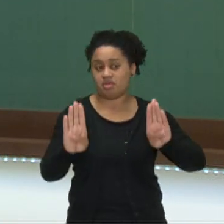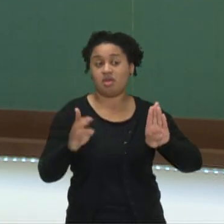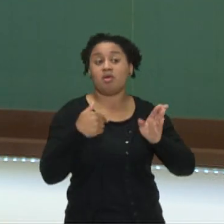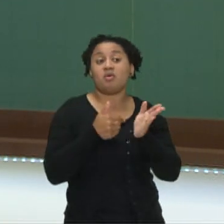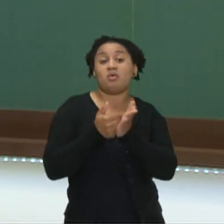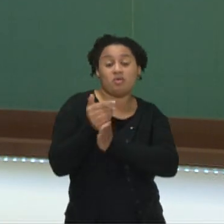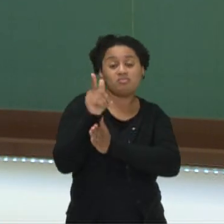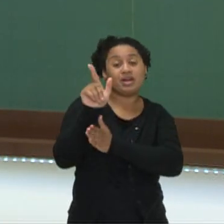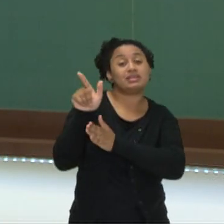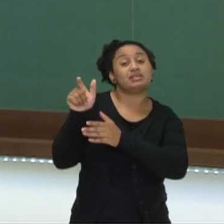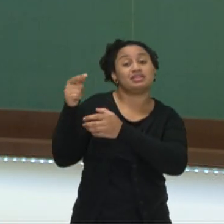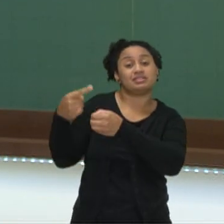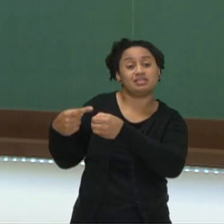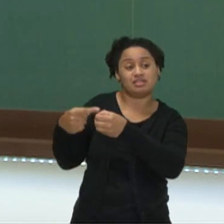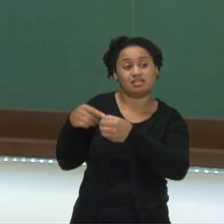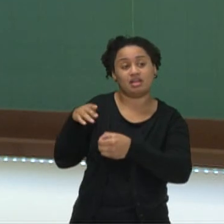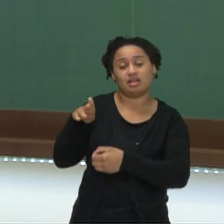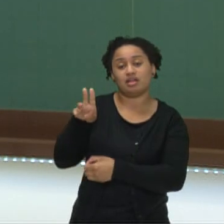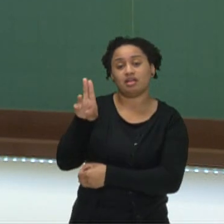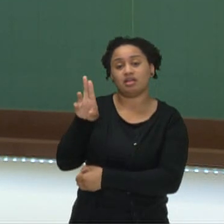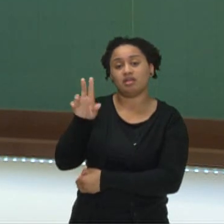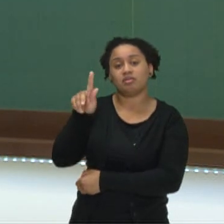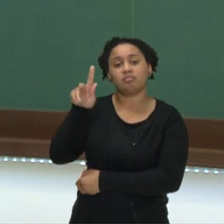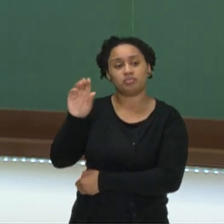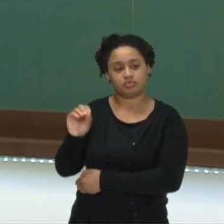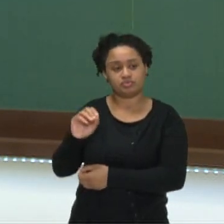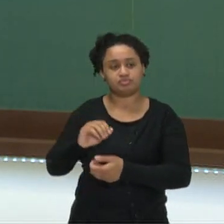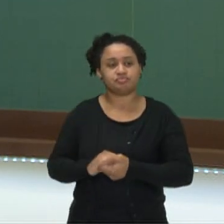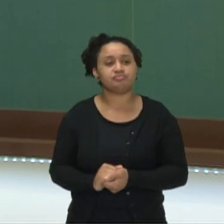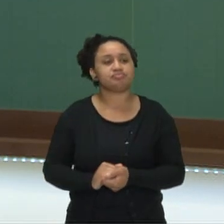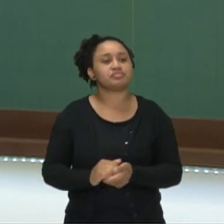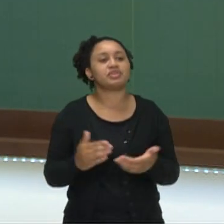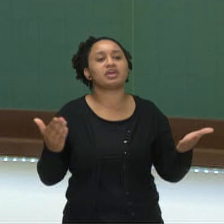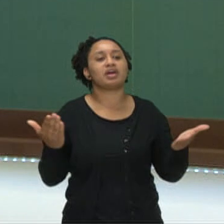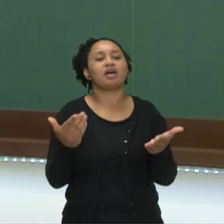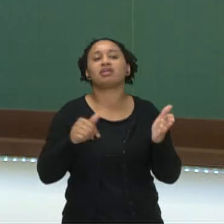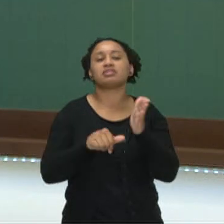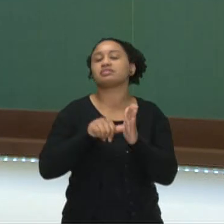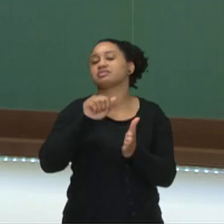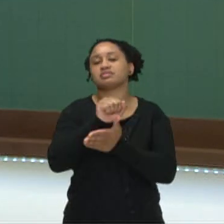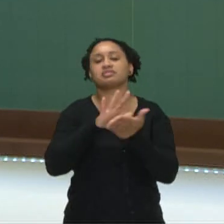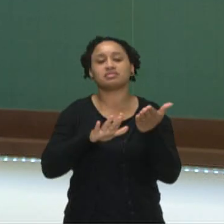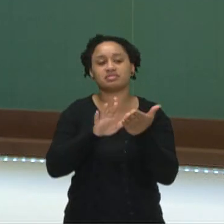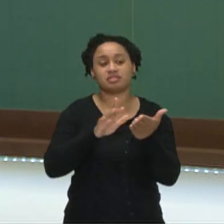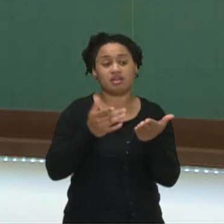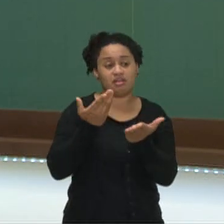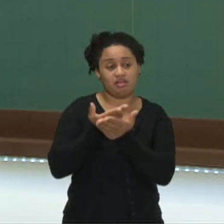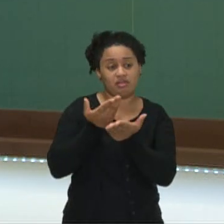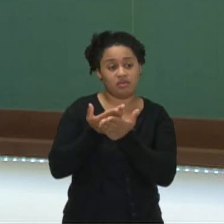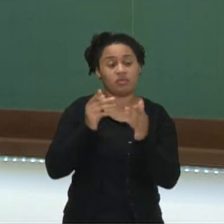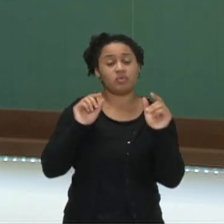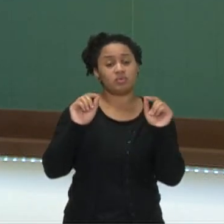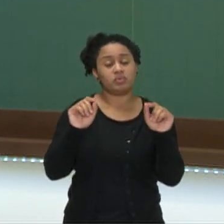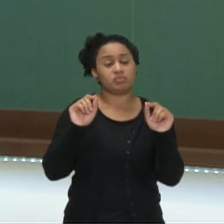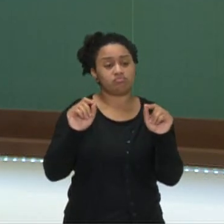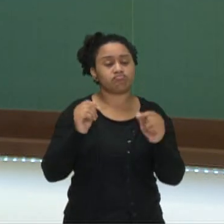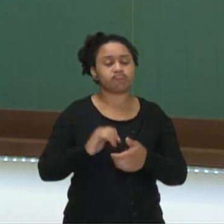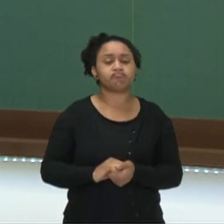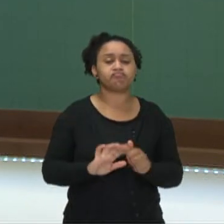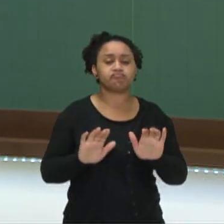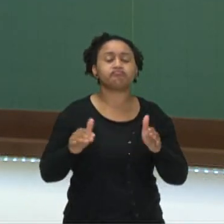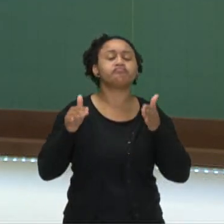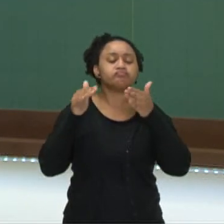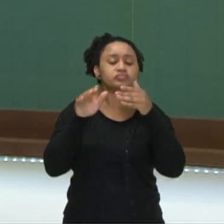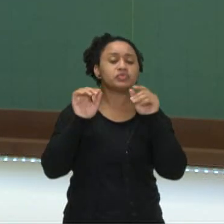dos burgos, tá, pessoal? Agora vamos para a nossa primeira atividade da aula, né? Vamos